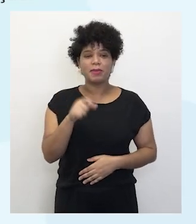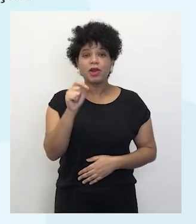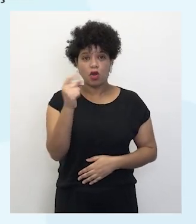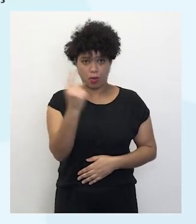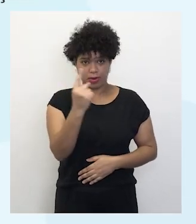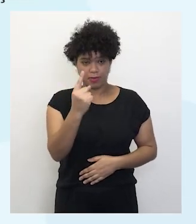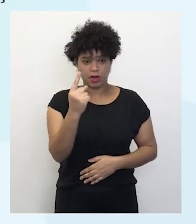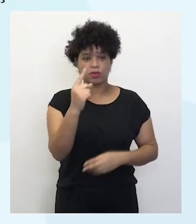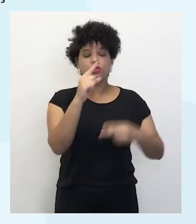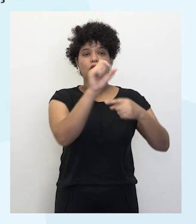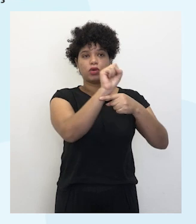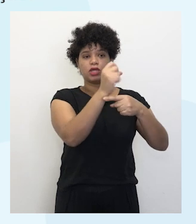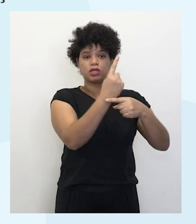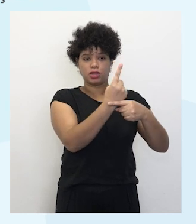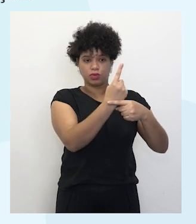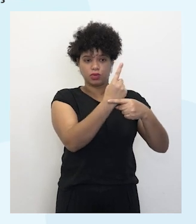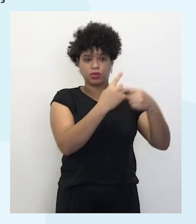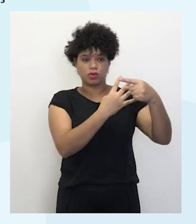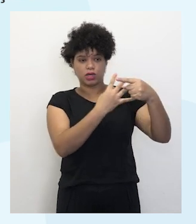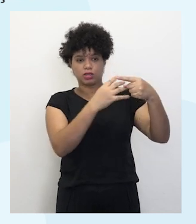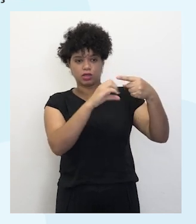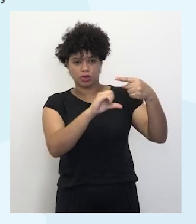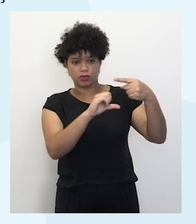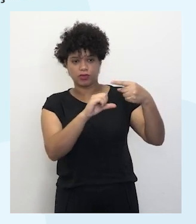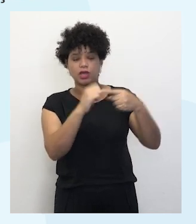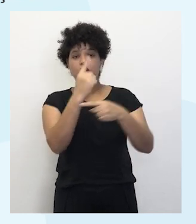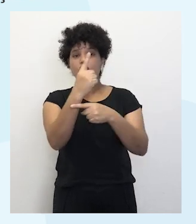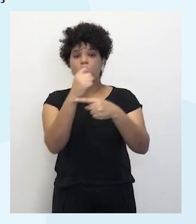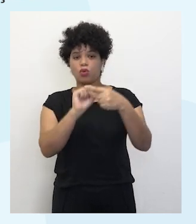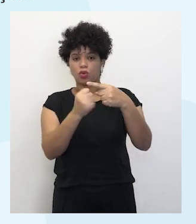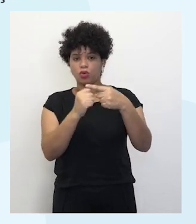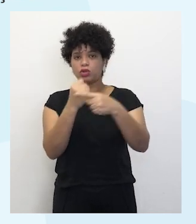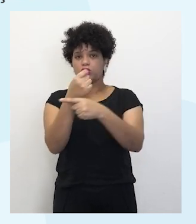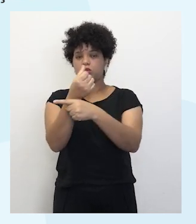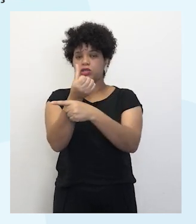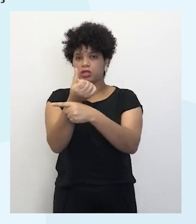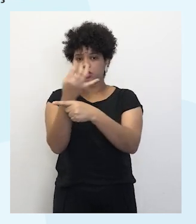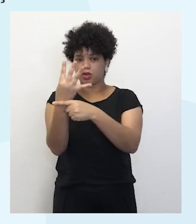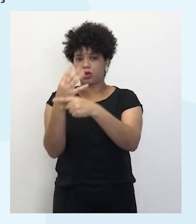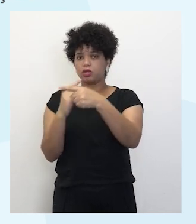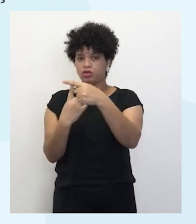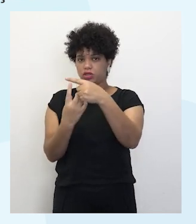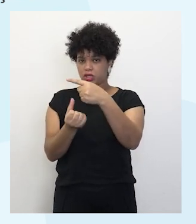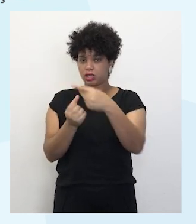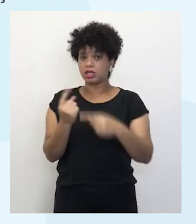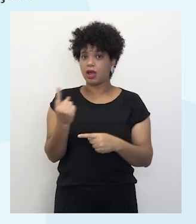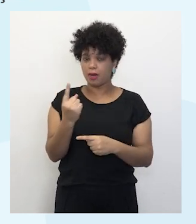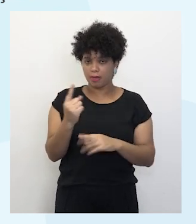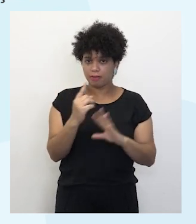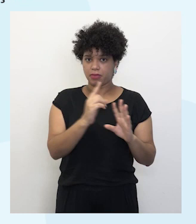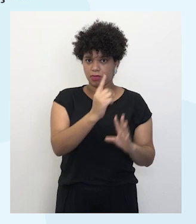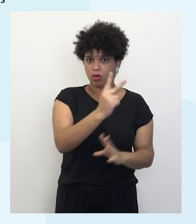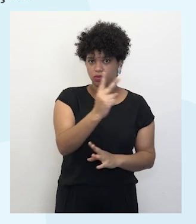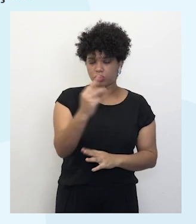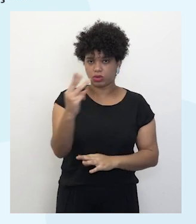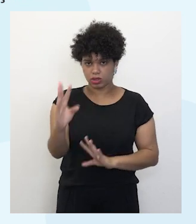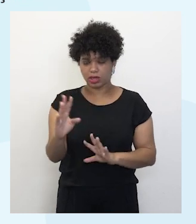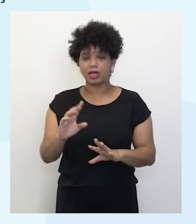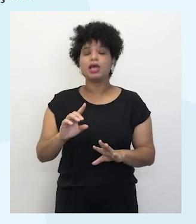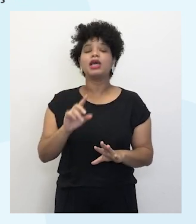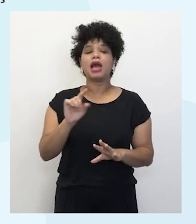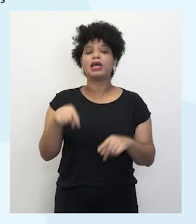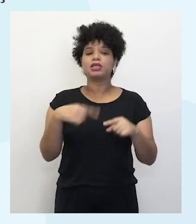aqui, esse e esse aqui. Todos que estão marcando a gente vai resolver. E todos que não estão marcados, a gente